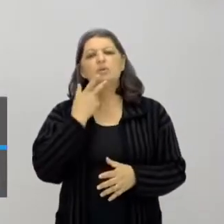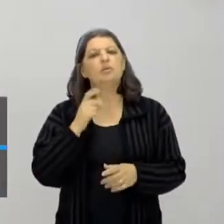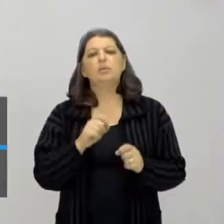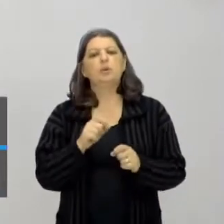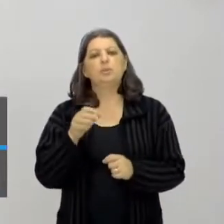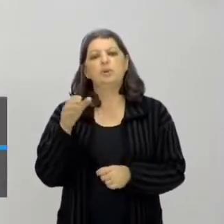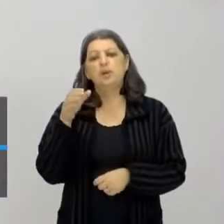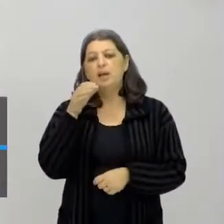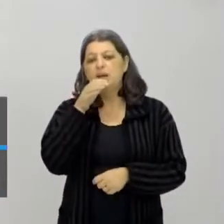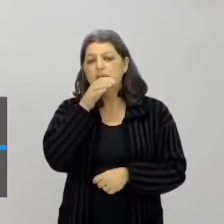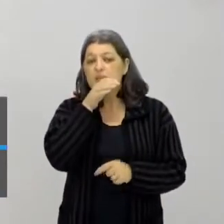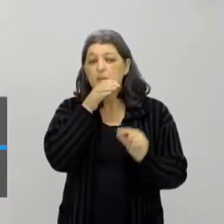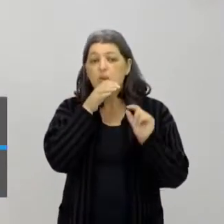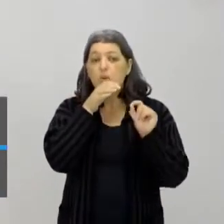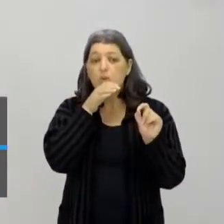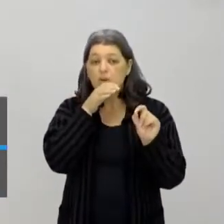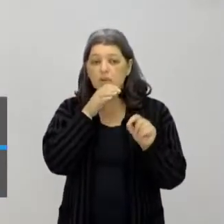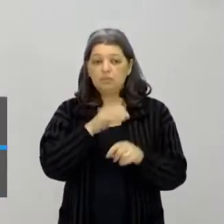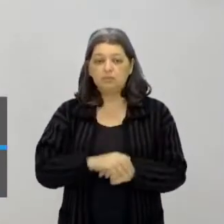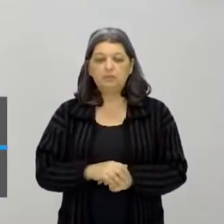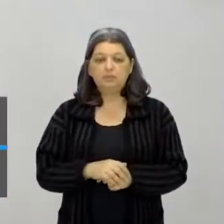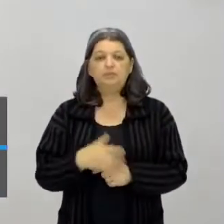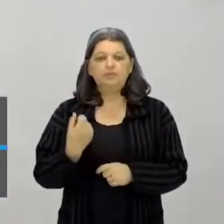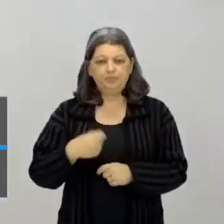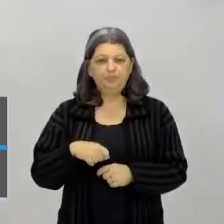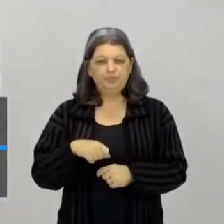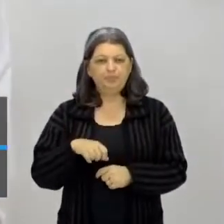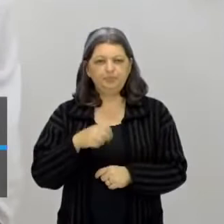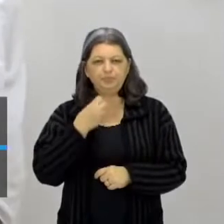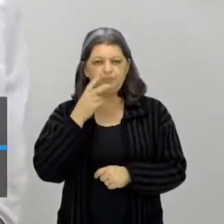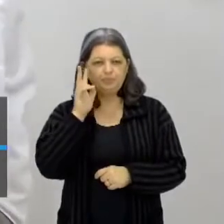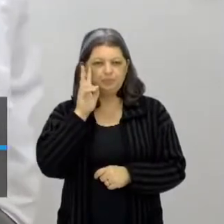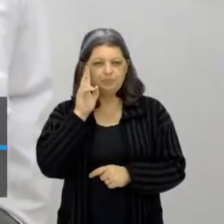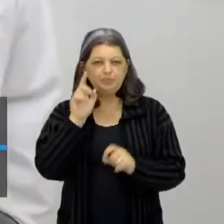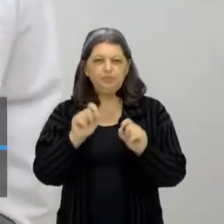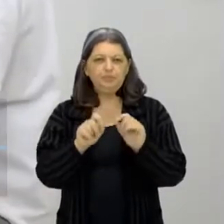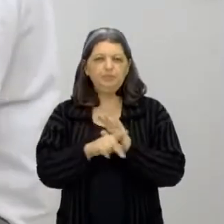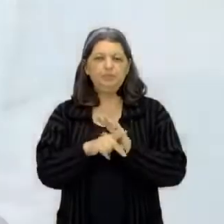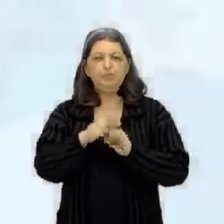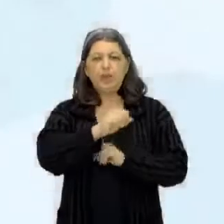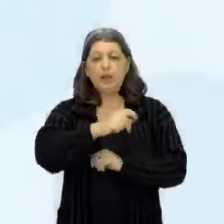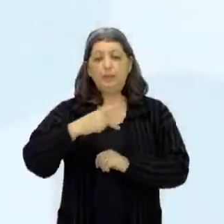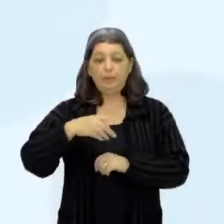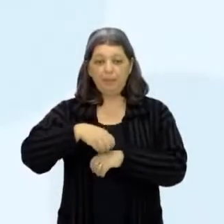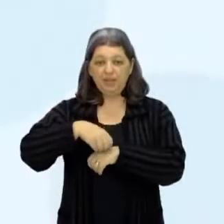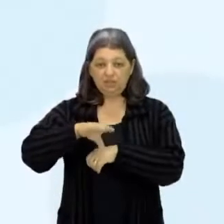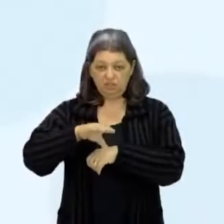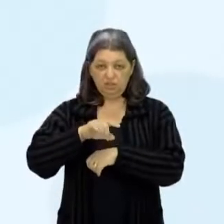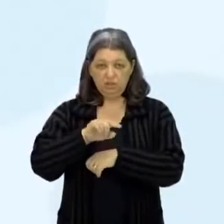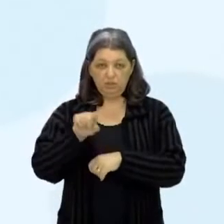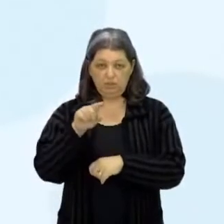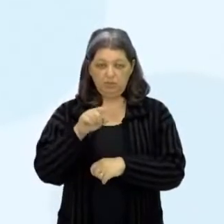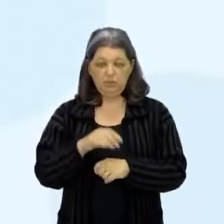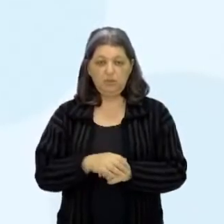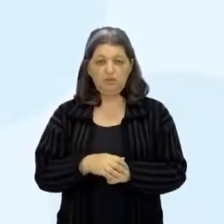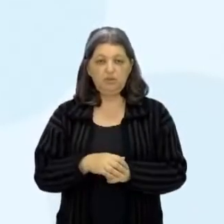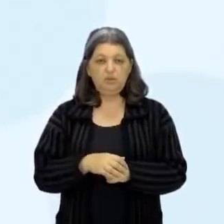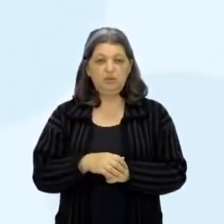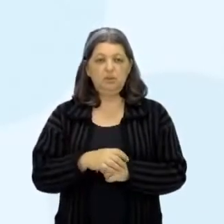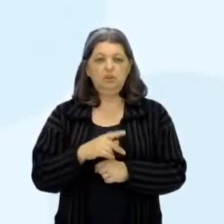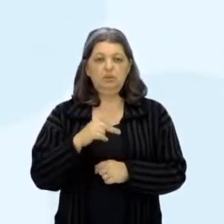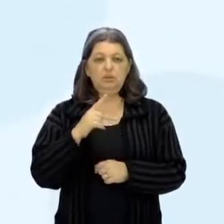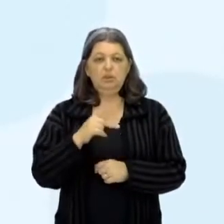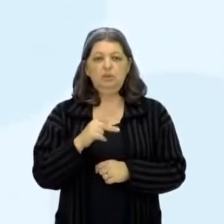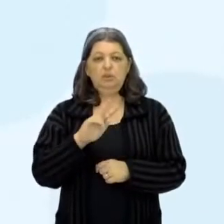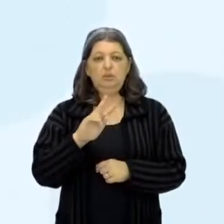aquecimento, é bom sempre a gente lembrar, tem aqui uma indicação de um aplicativo para vocês, que é o do PET,